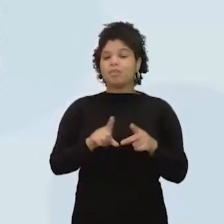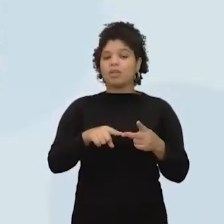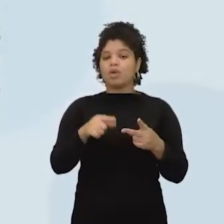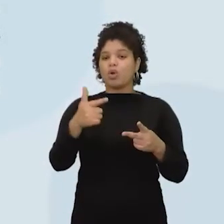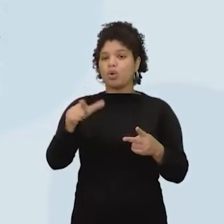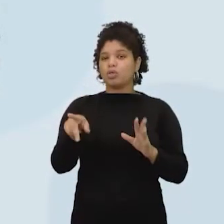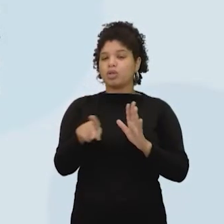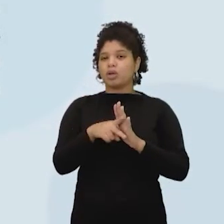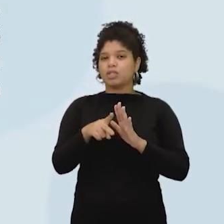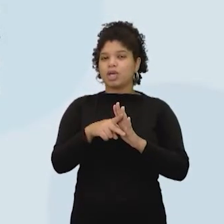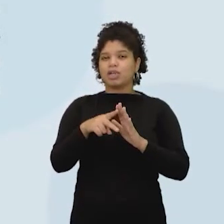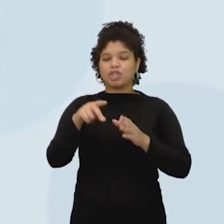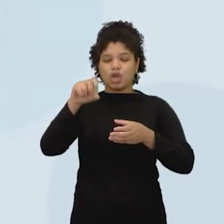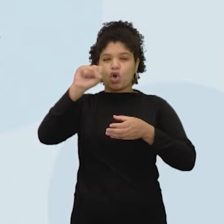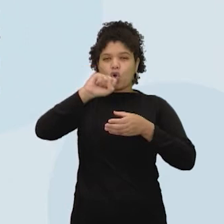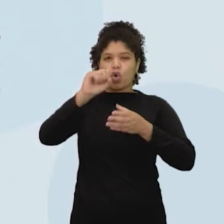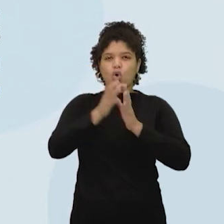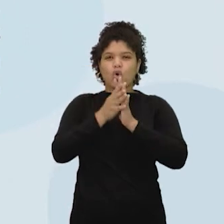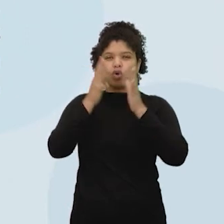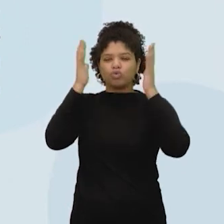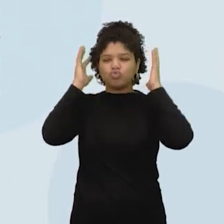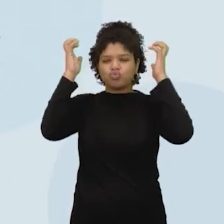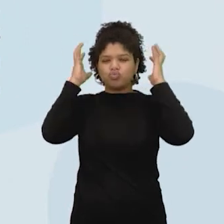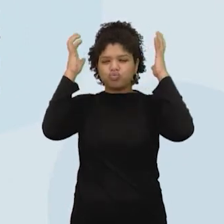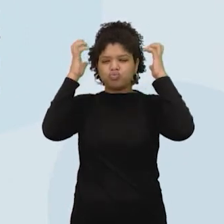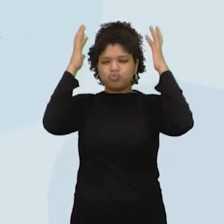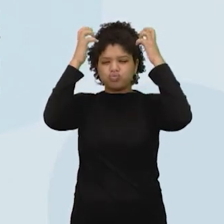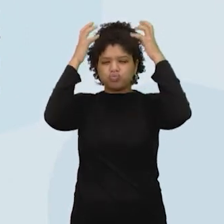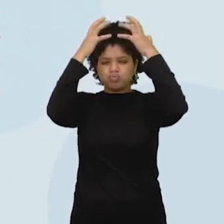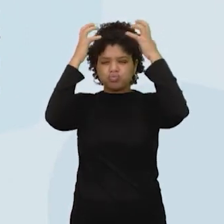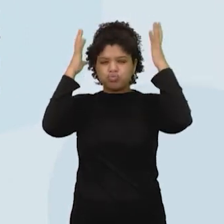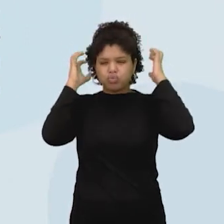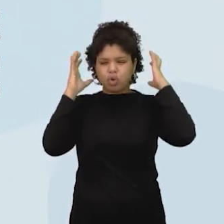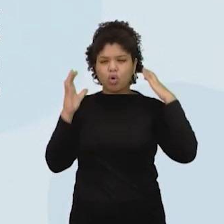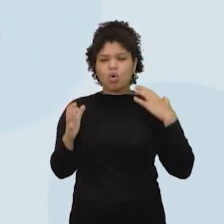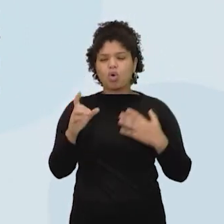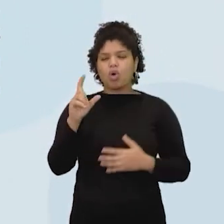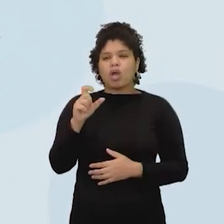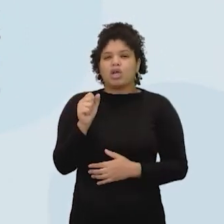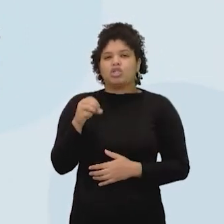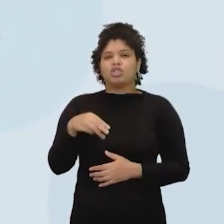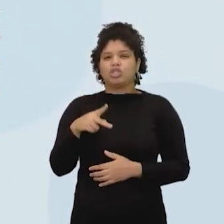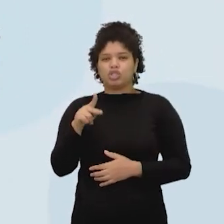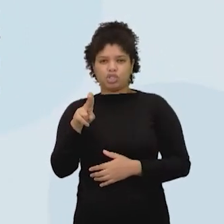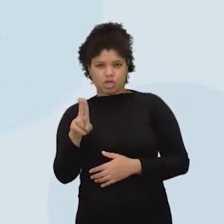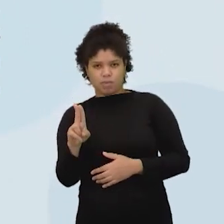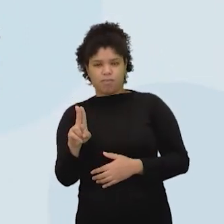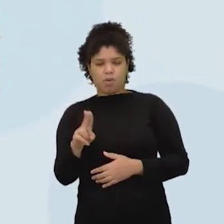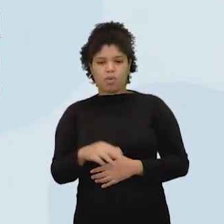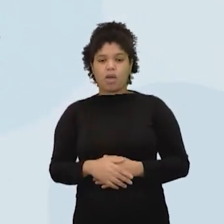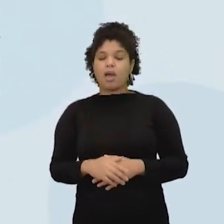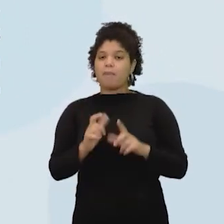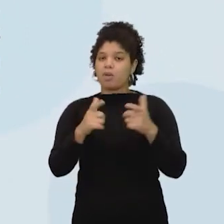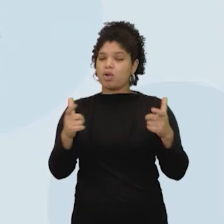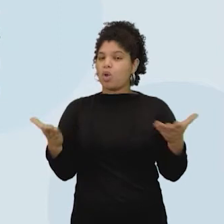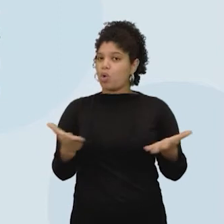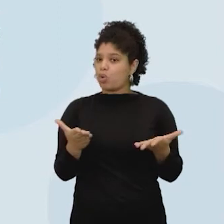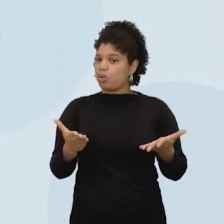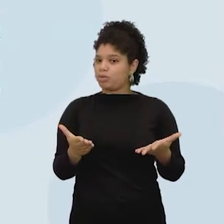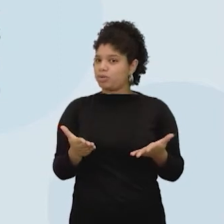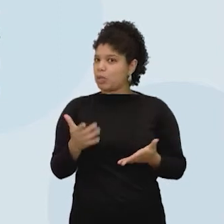Hoje os shampoos, a maioria estão vindo sem sal, né? Dizem que não tem sal, mas há